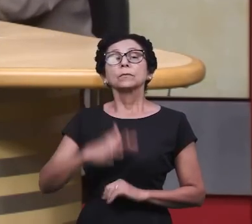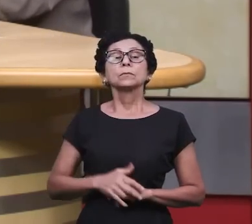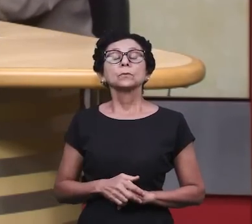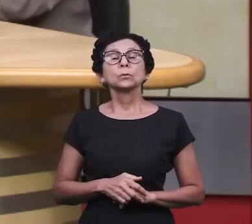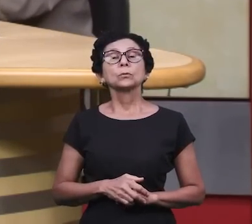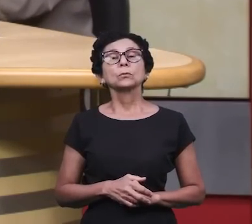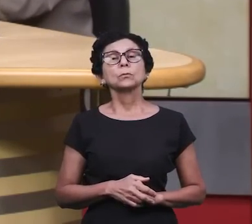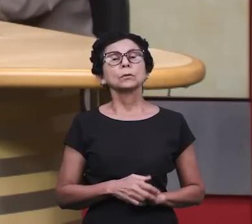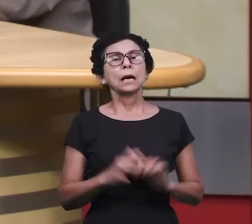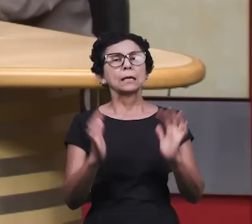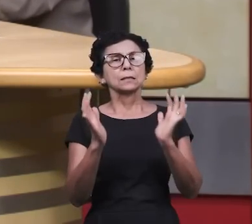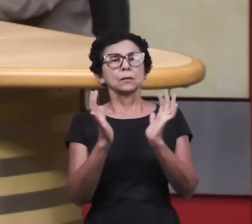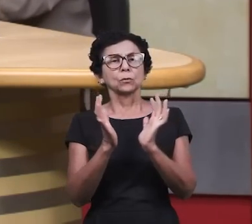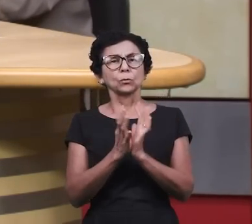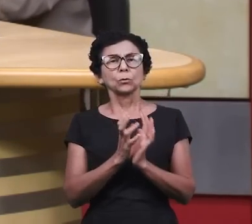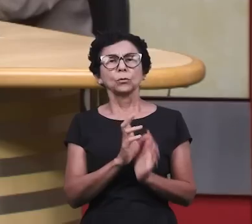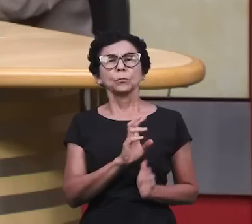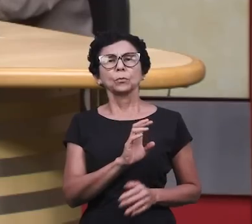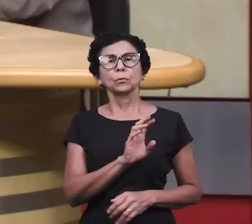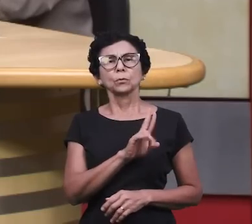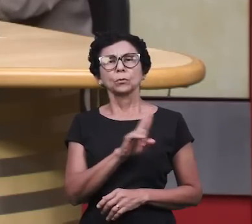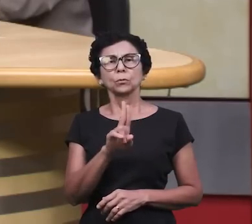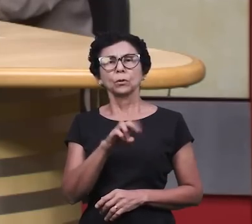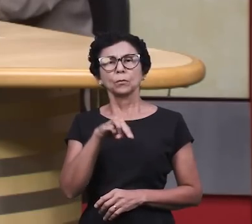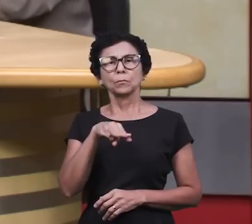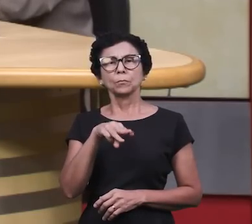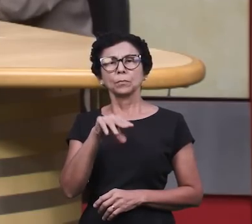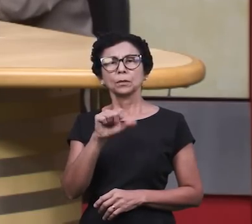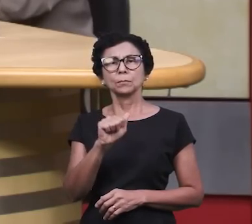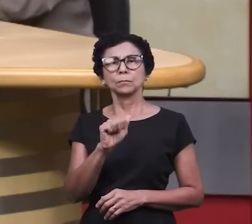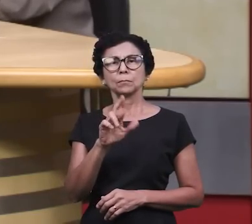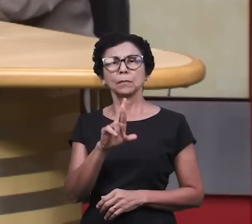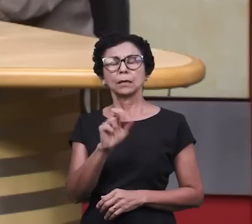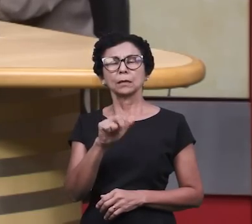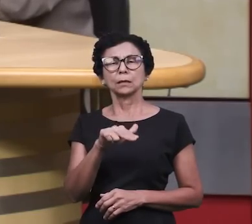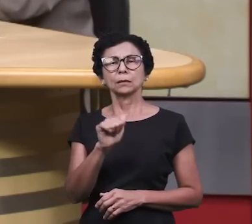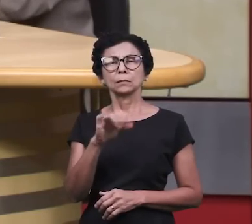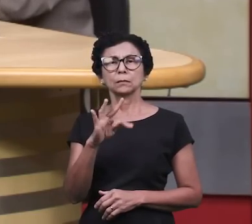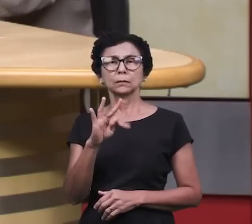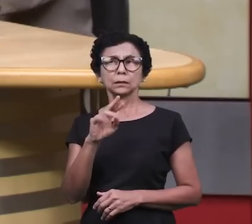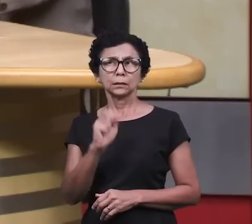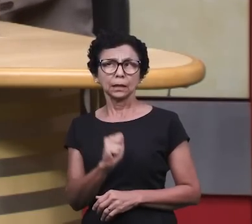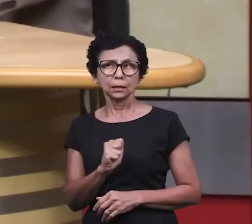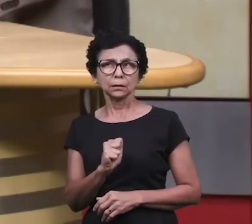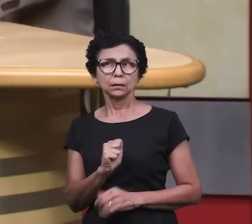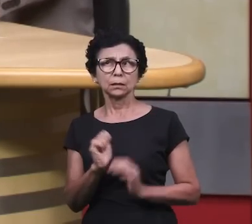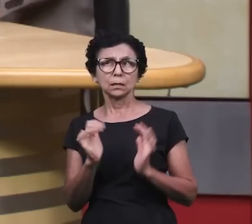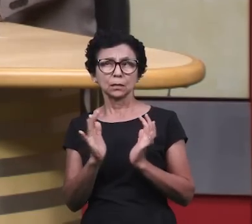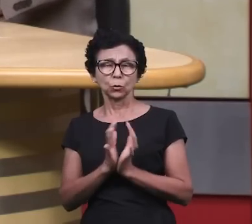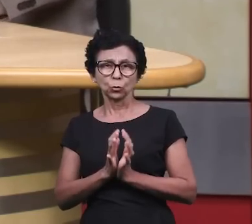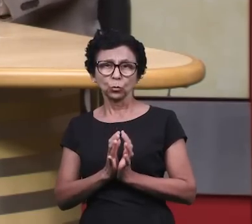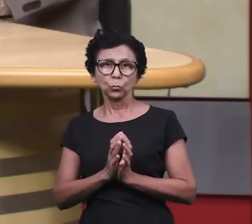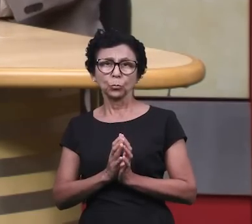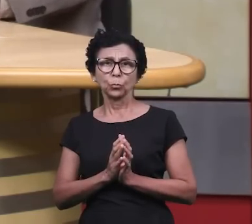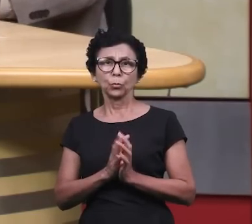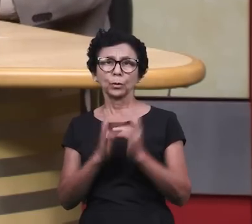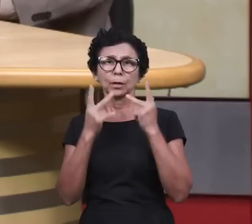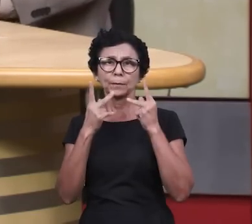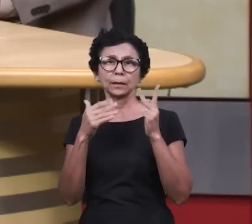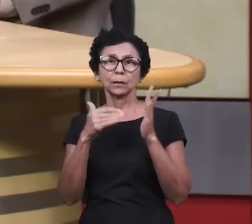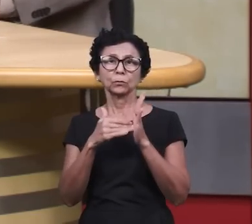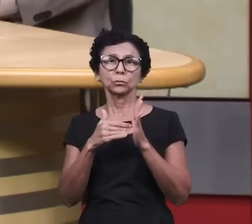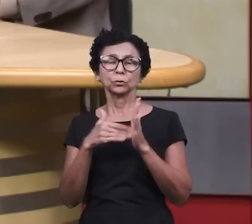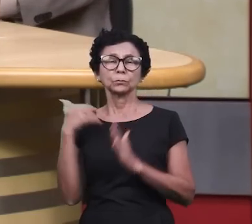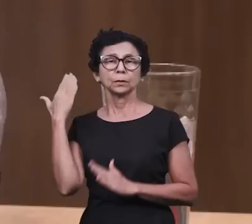porque eles entregariam a última mensagem antes da segunda vinda de Jesus. Coisa impressionante, poxa,